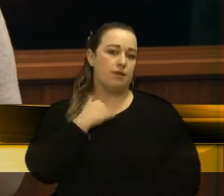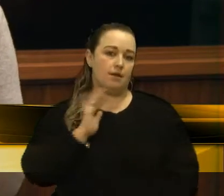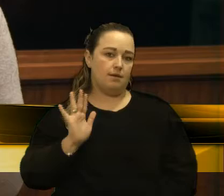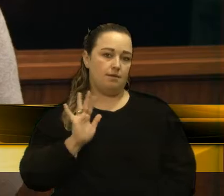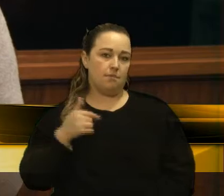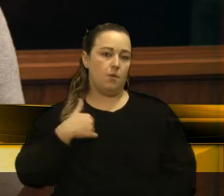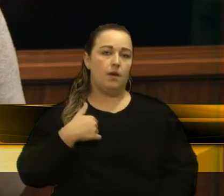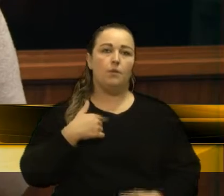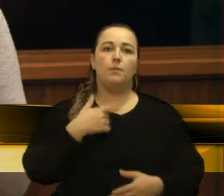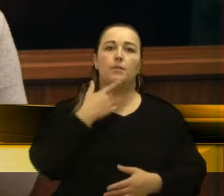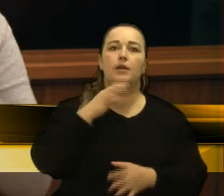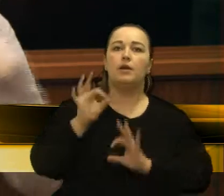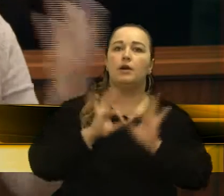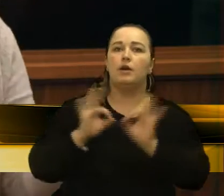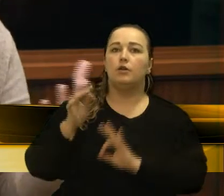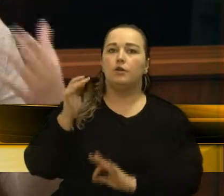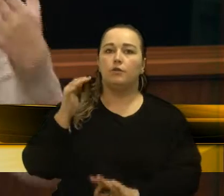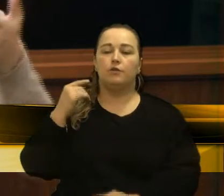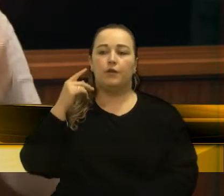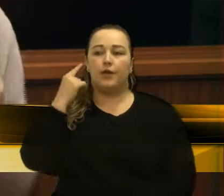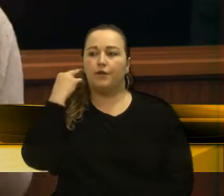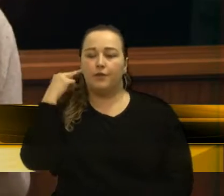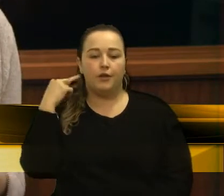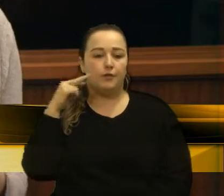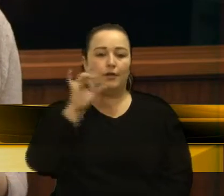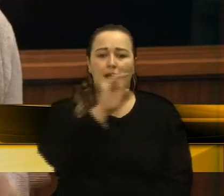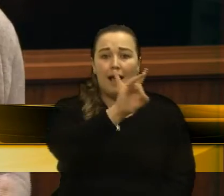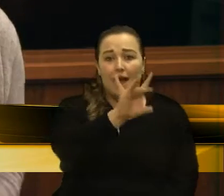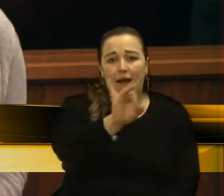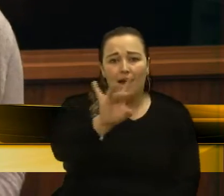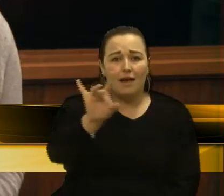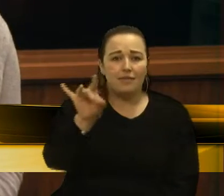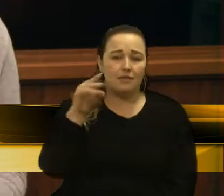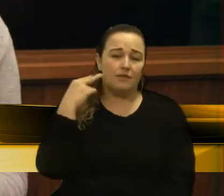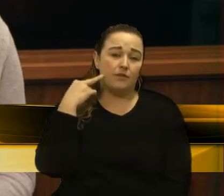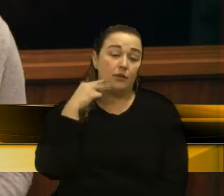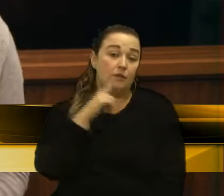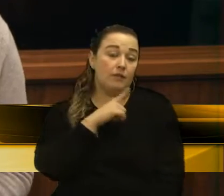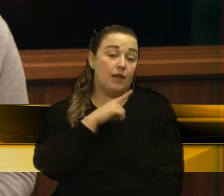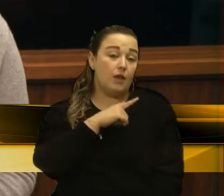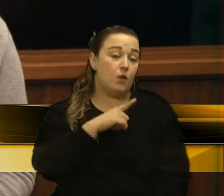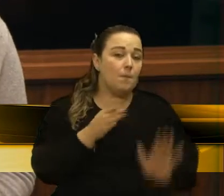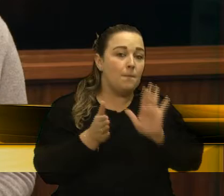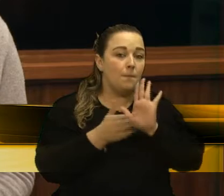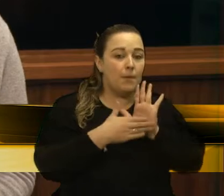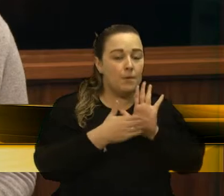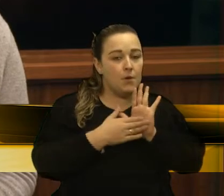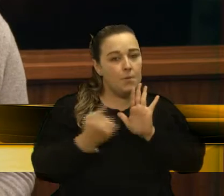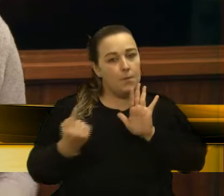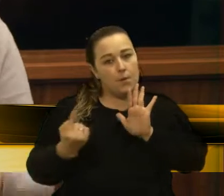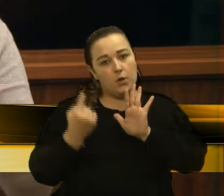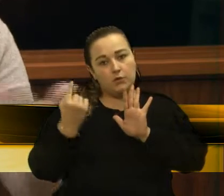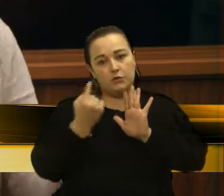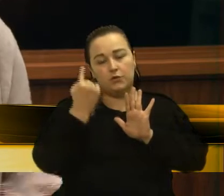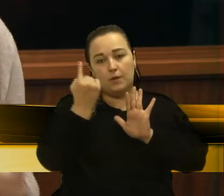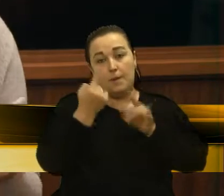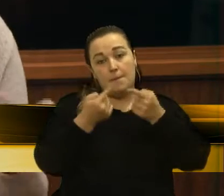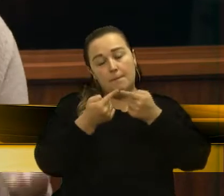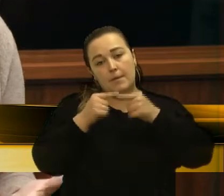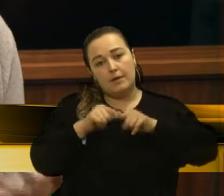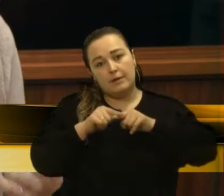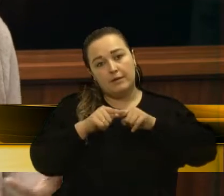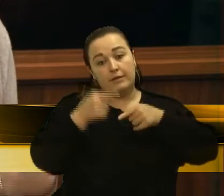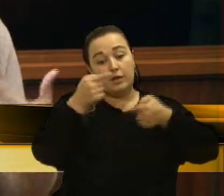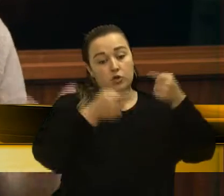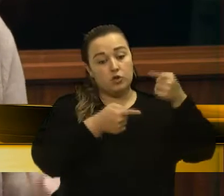plano diretor também, que o vereador Frisso, cada um teria uma proposta individual. E na discussão e no consenso